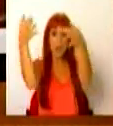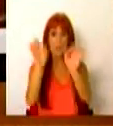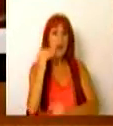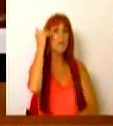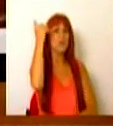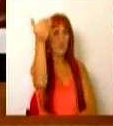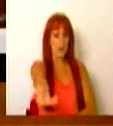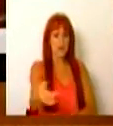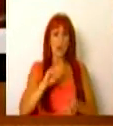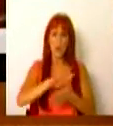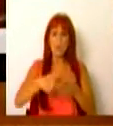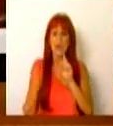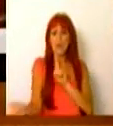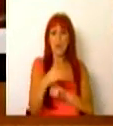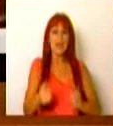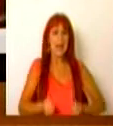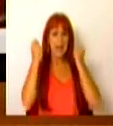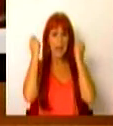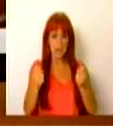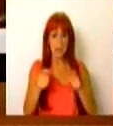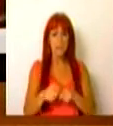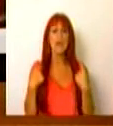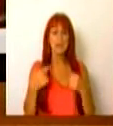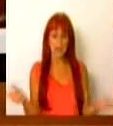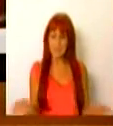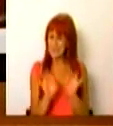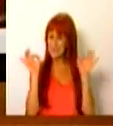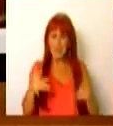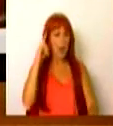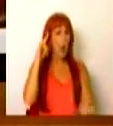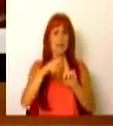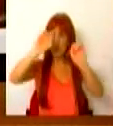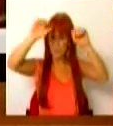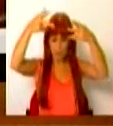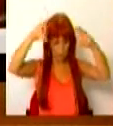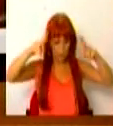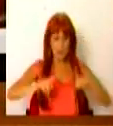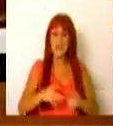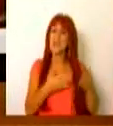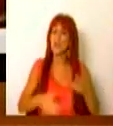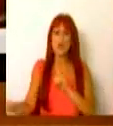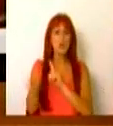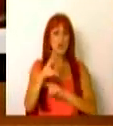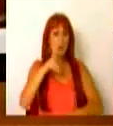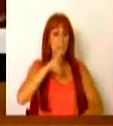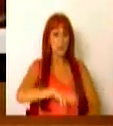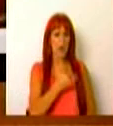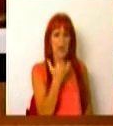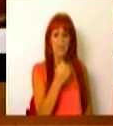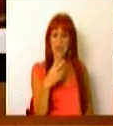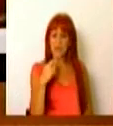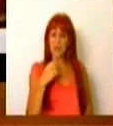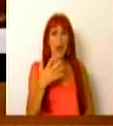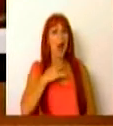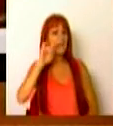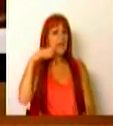futuro. O Programa Nacional de Investimentos tem de estar alinhado com os objetivos prioritários da Estratégia Nacional Portugal 2030, que